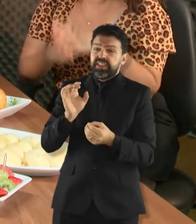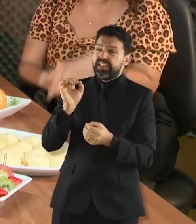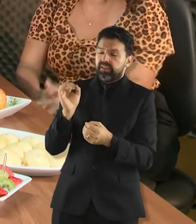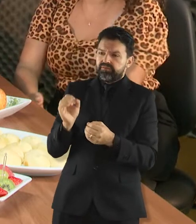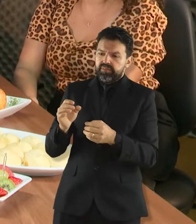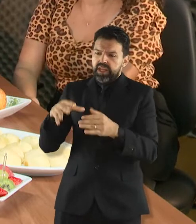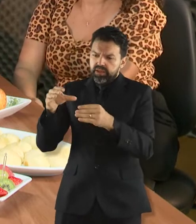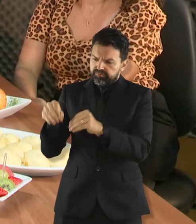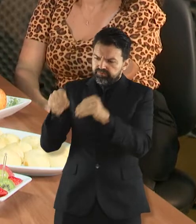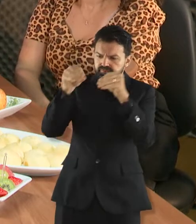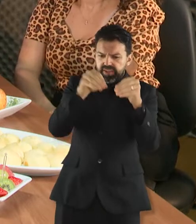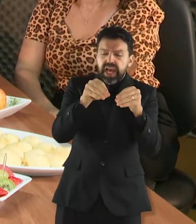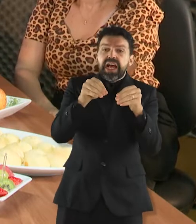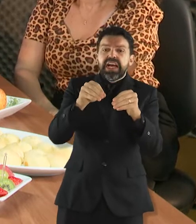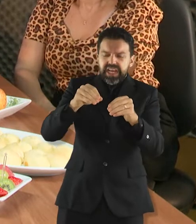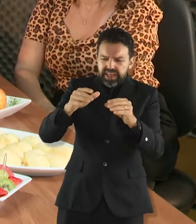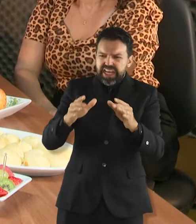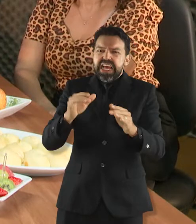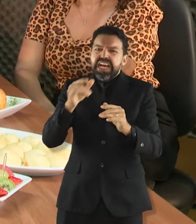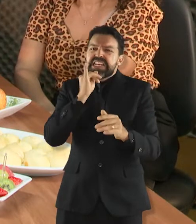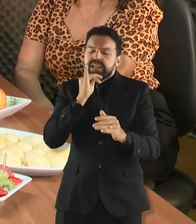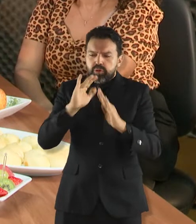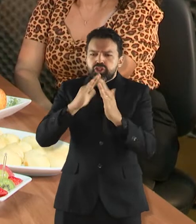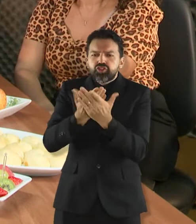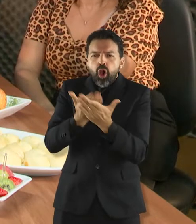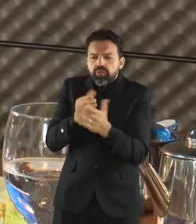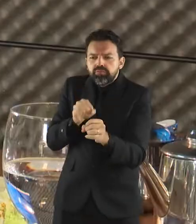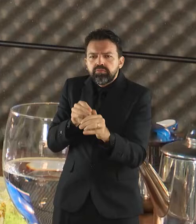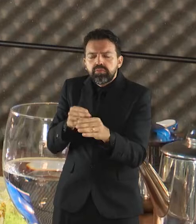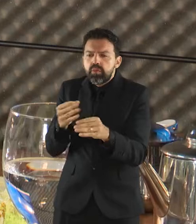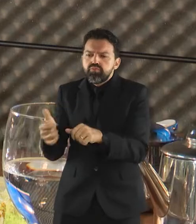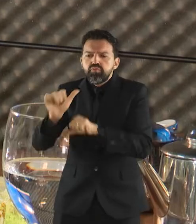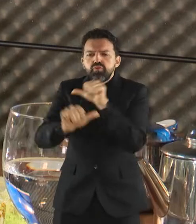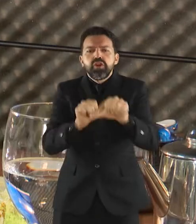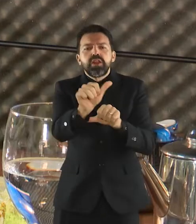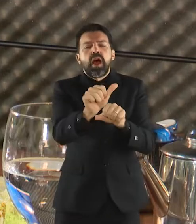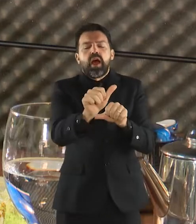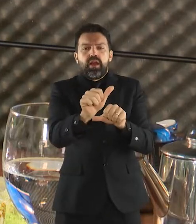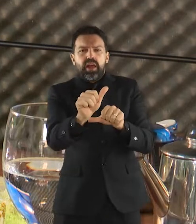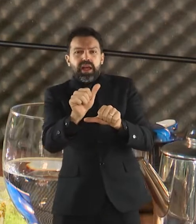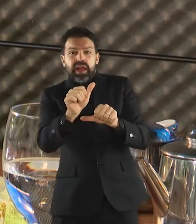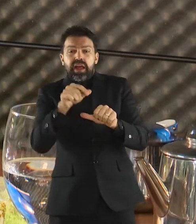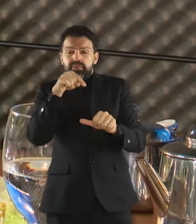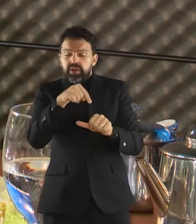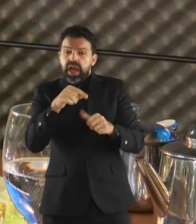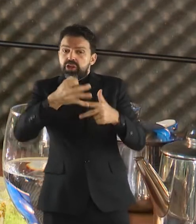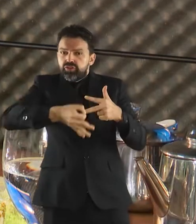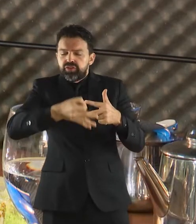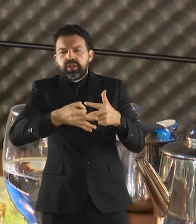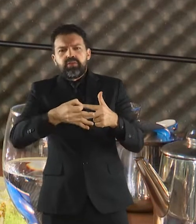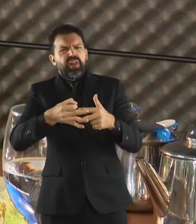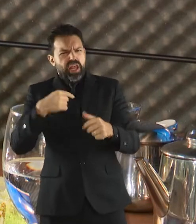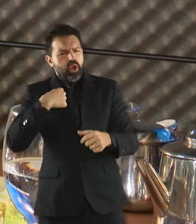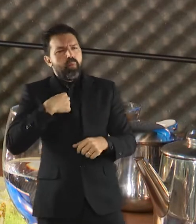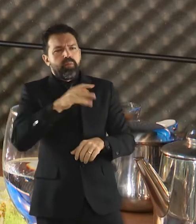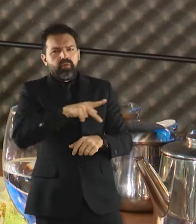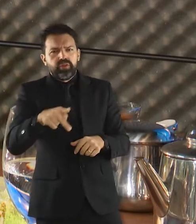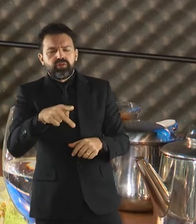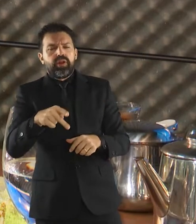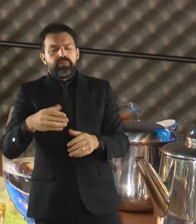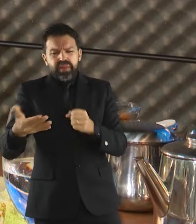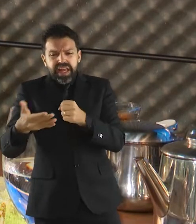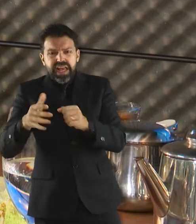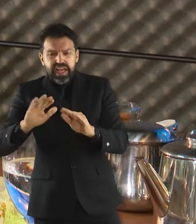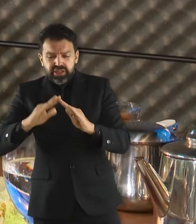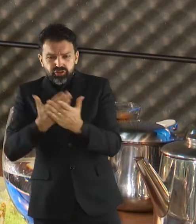no outro universo? Então, eu era professora, fui professora durante 10 anos, né? Fui professora de educação